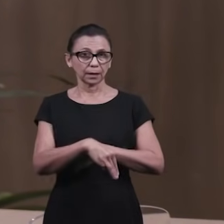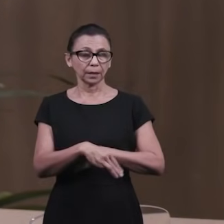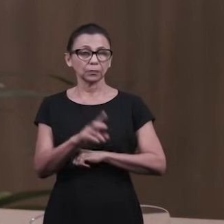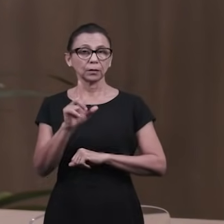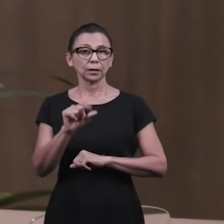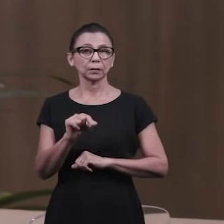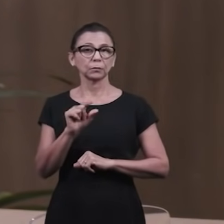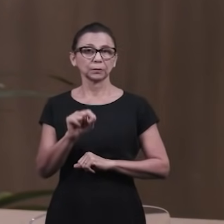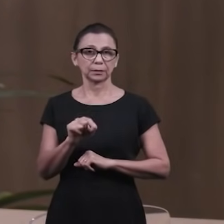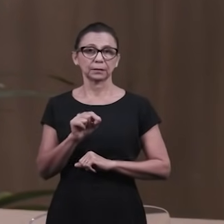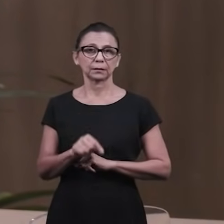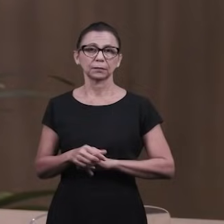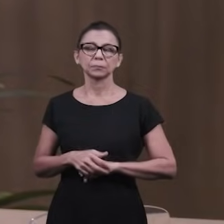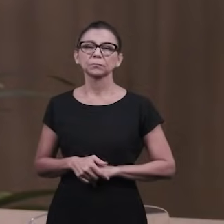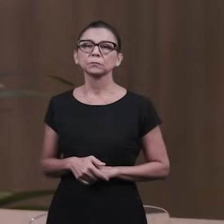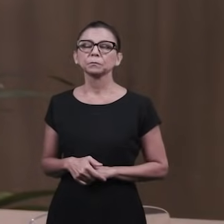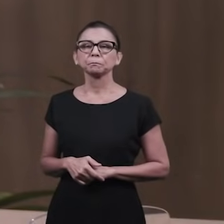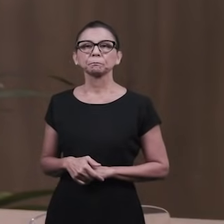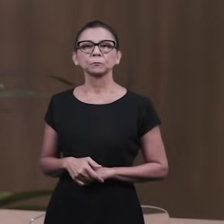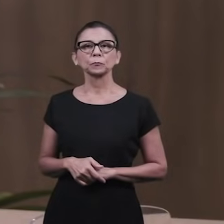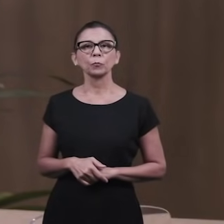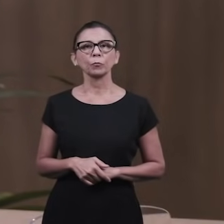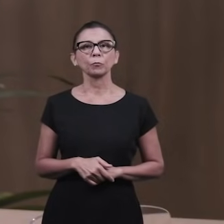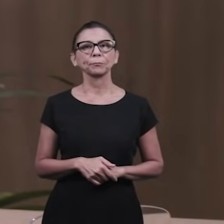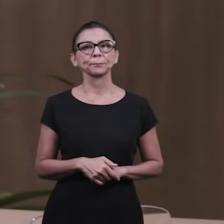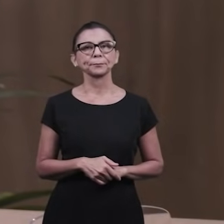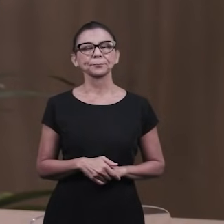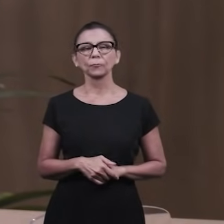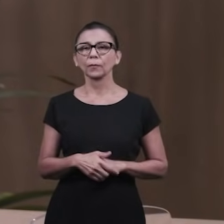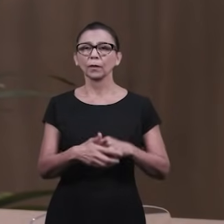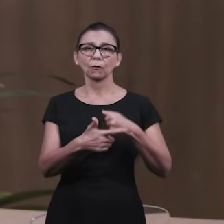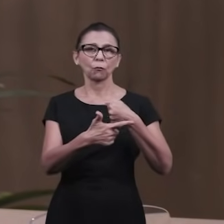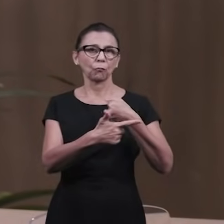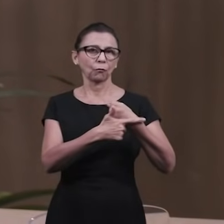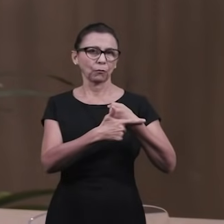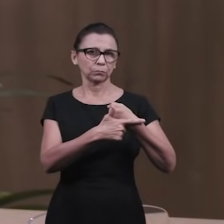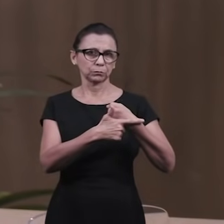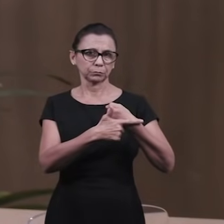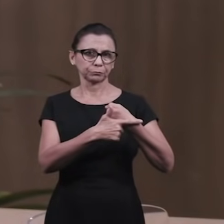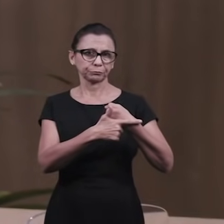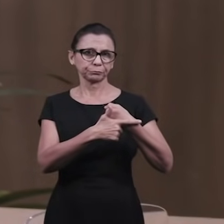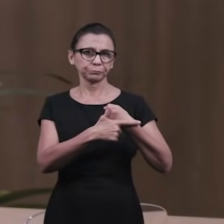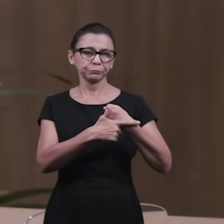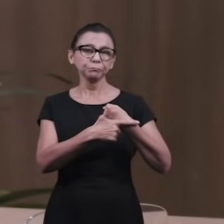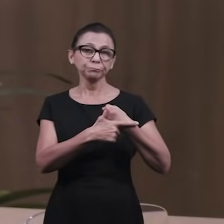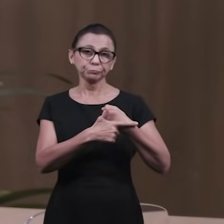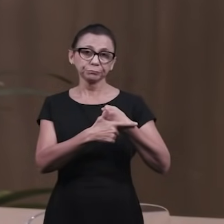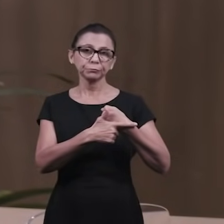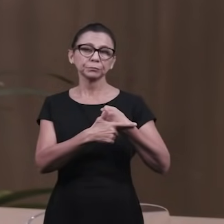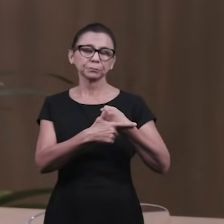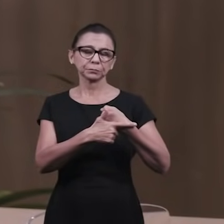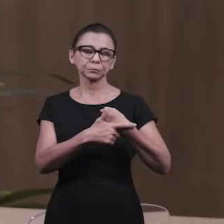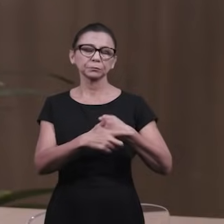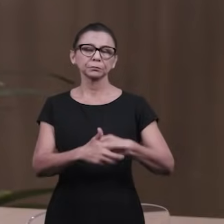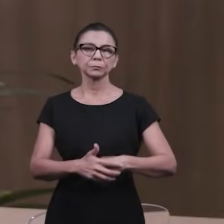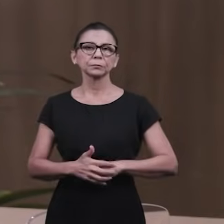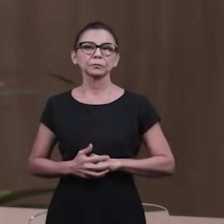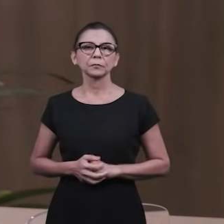Testamento, a abordagem é de função. Então, o ministério tem uma